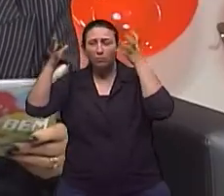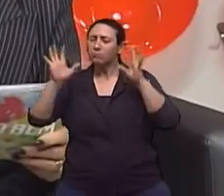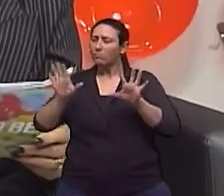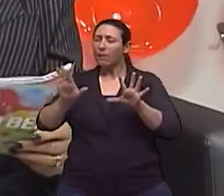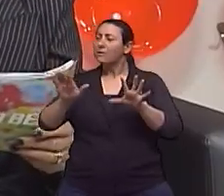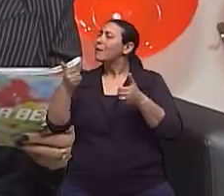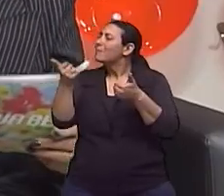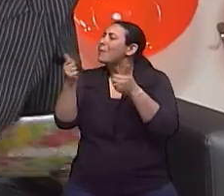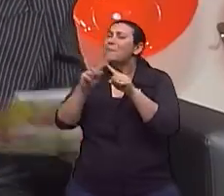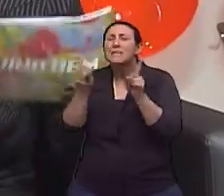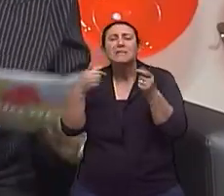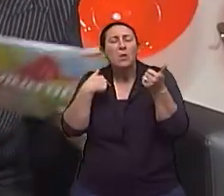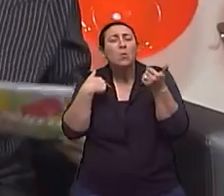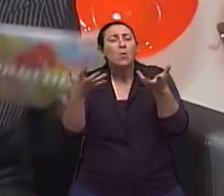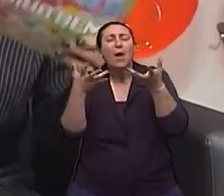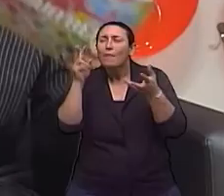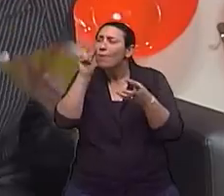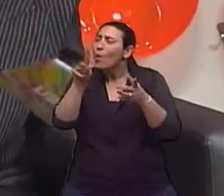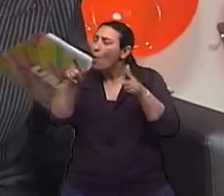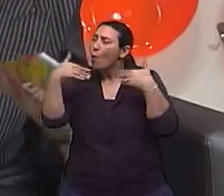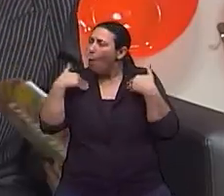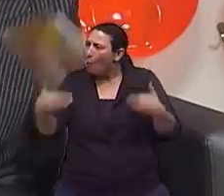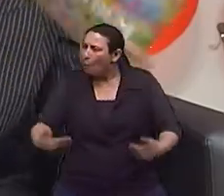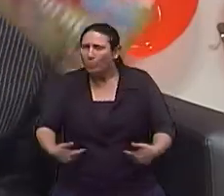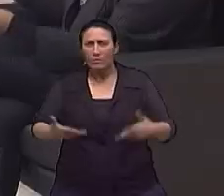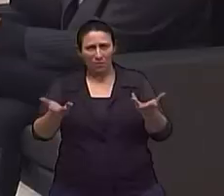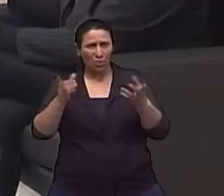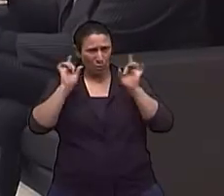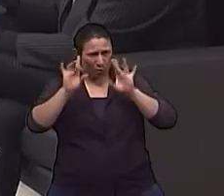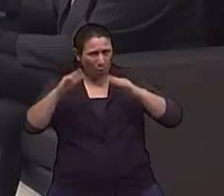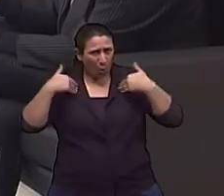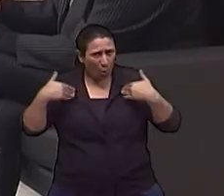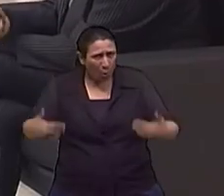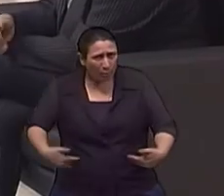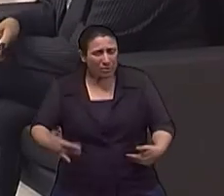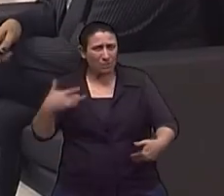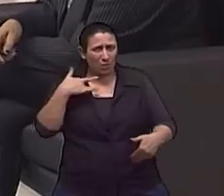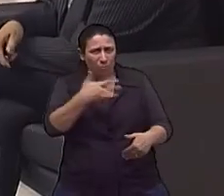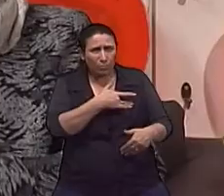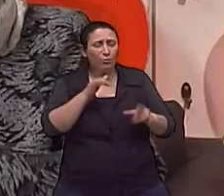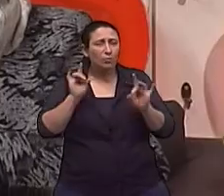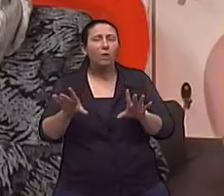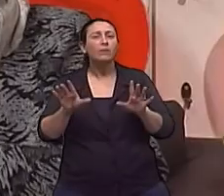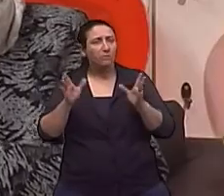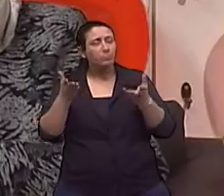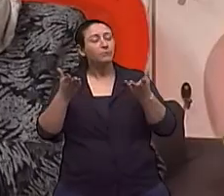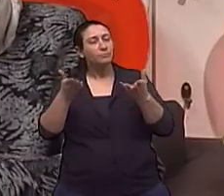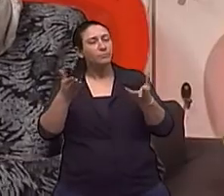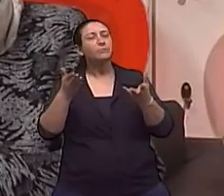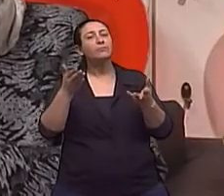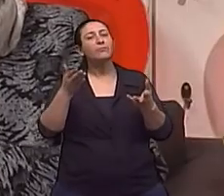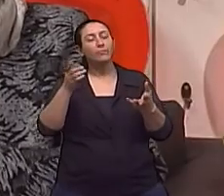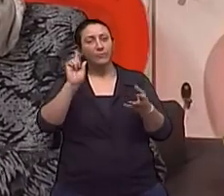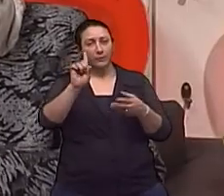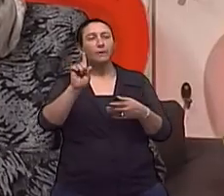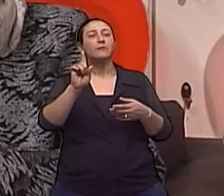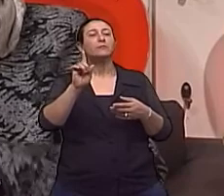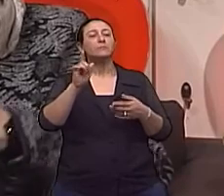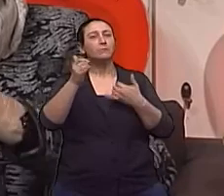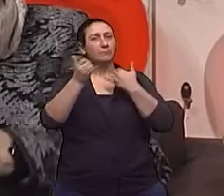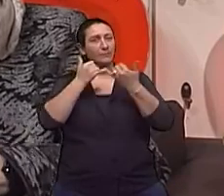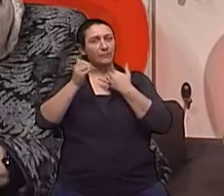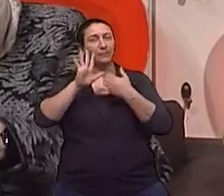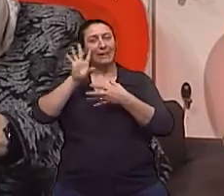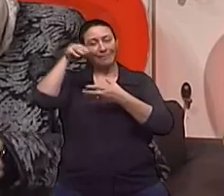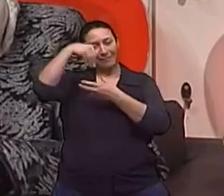corpo eu quero pegar exatamente essa questão nós somos mais do que esse exatamente Então é isso que não vai fazer que esquece a instituição na qual é o